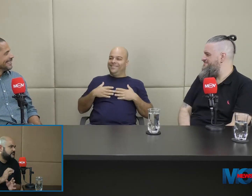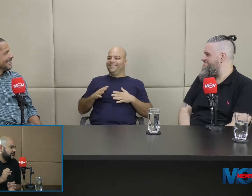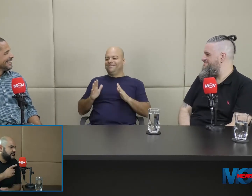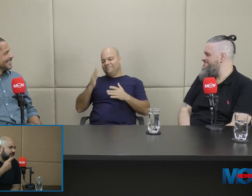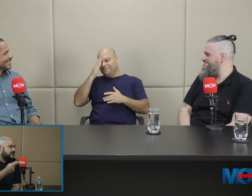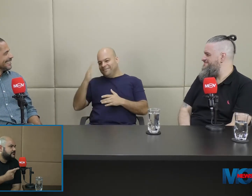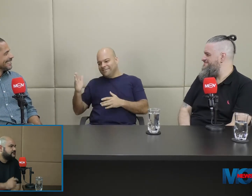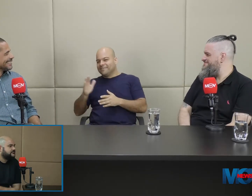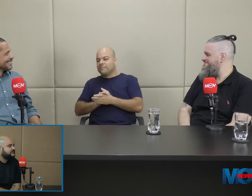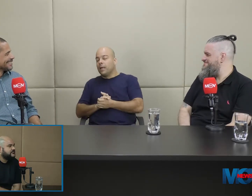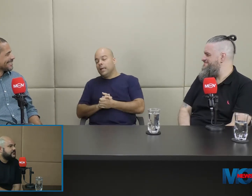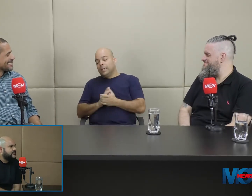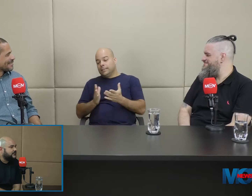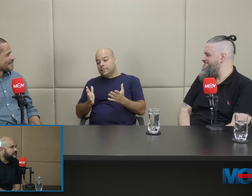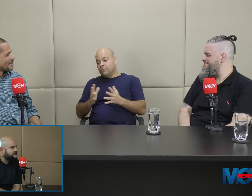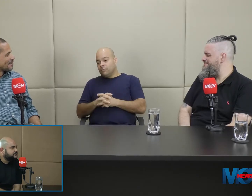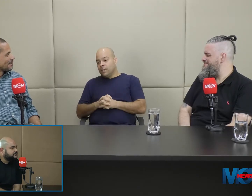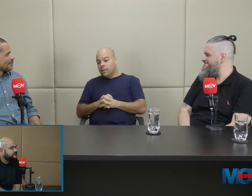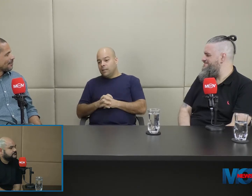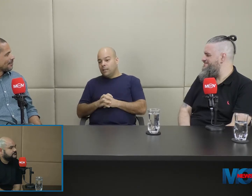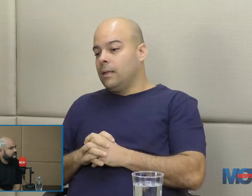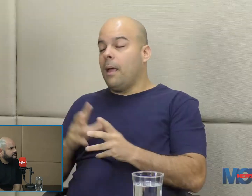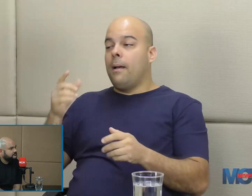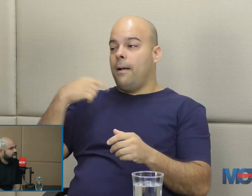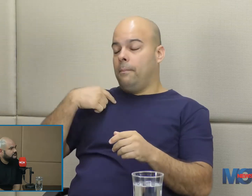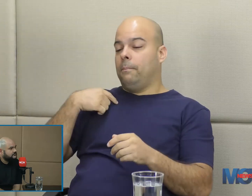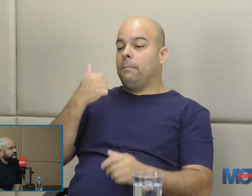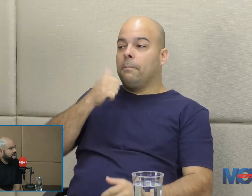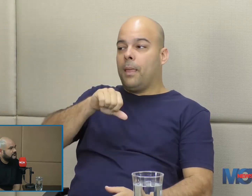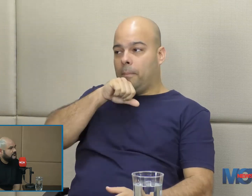livre, vai falar. Obrigado.